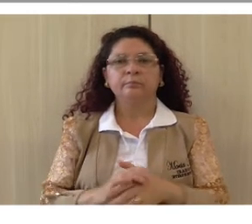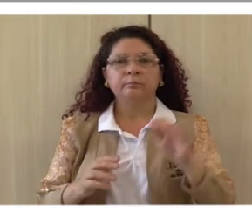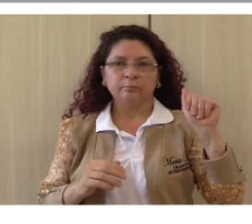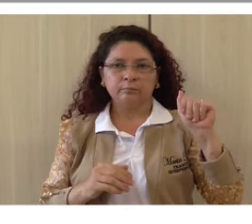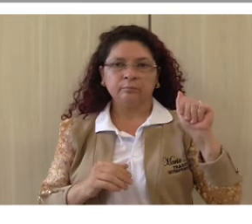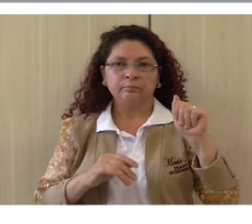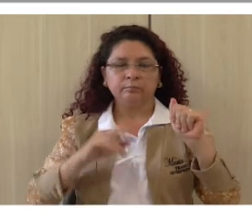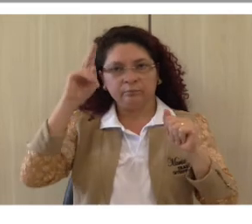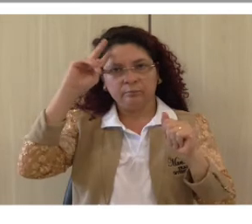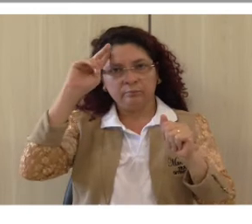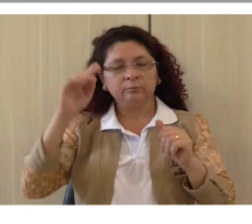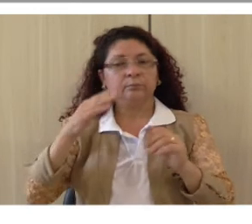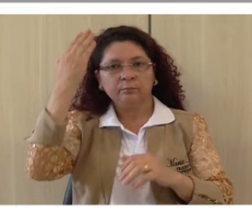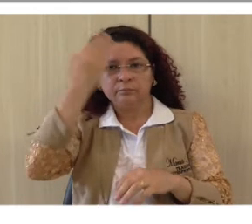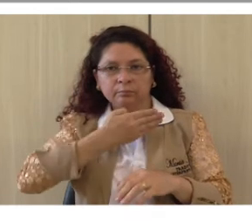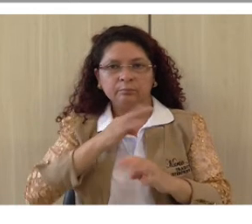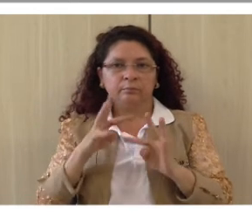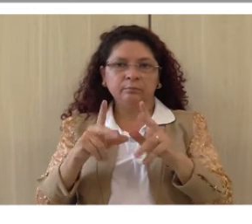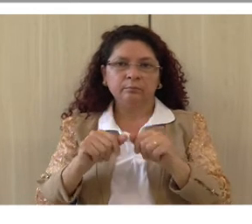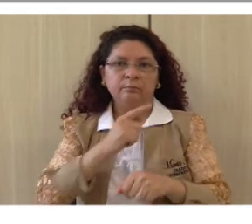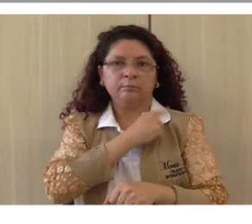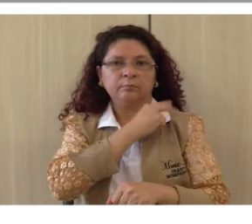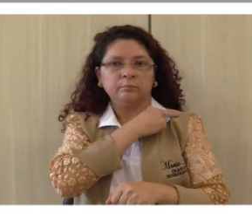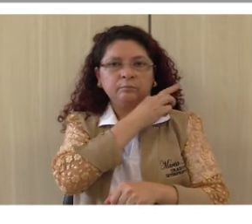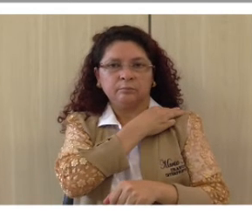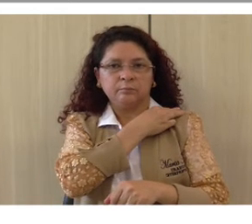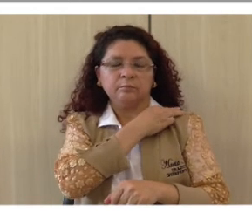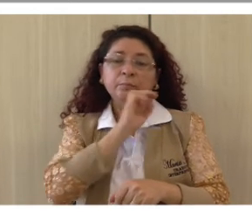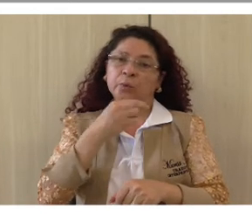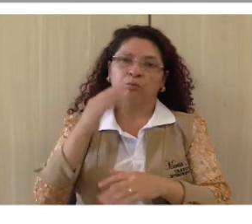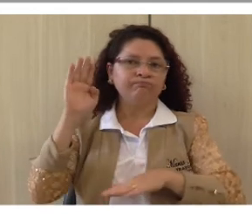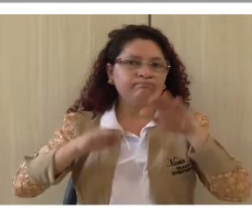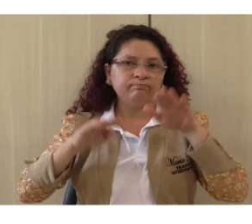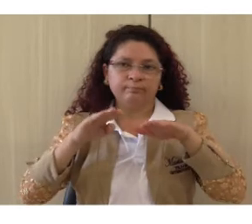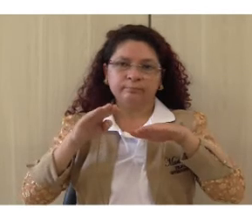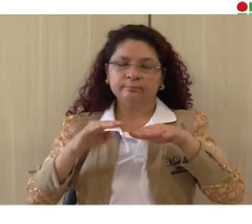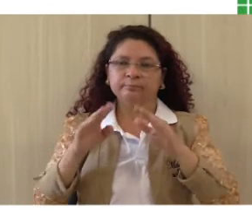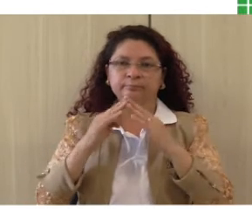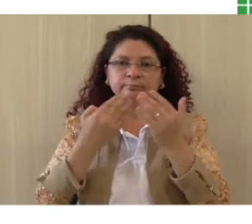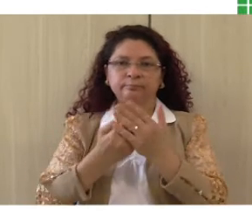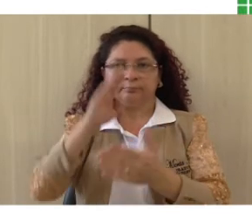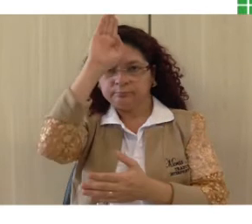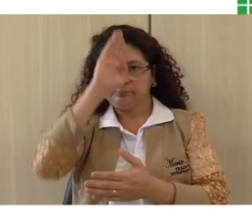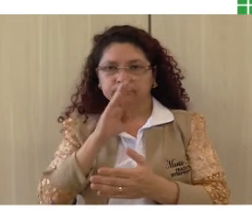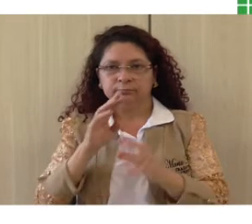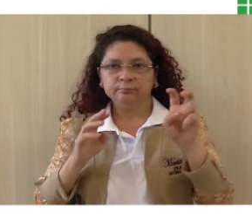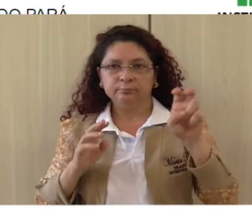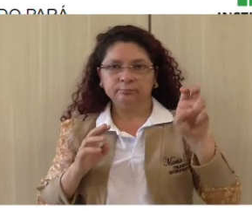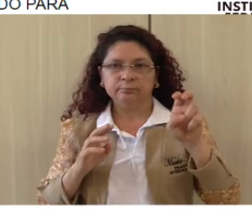A. Histórico escolar que comprove ter cursado integralmente o ensino médio ou equivalente em escola pública.